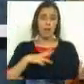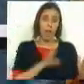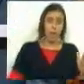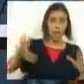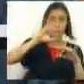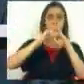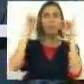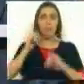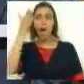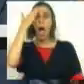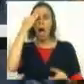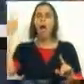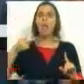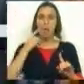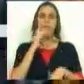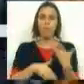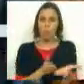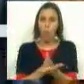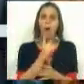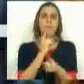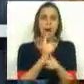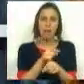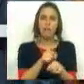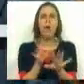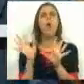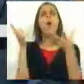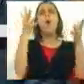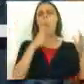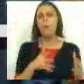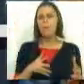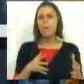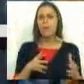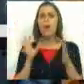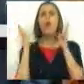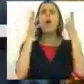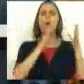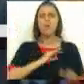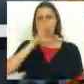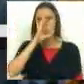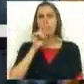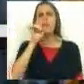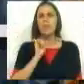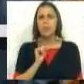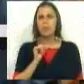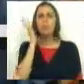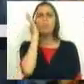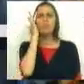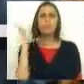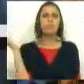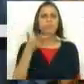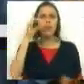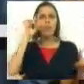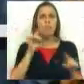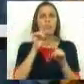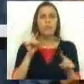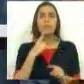internacionais entendem que deve prosseguir? Onde é que está, Sr. Ministro? Onde é que está, Sr. Ministro? O número de professores